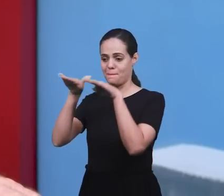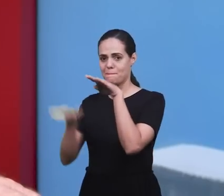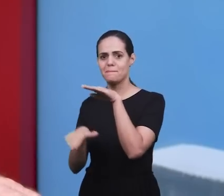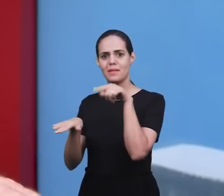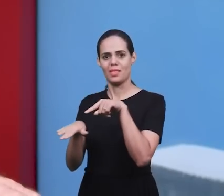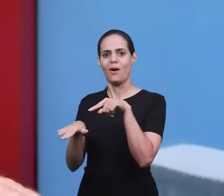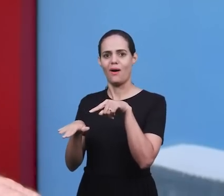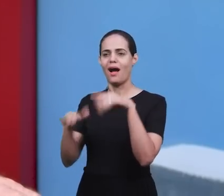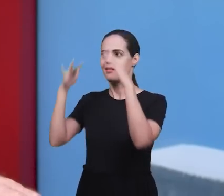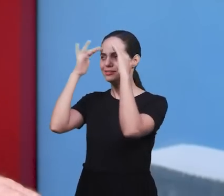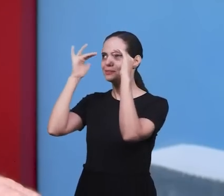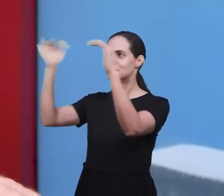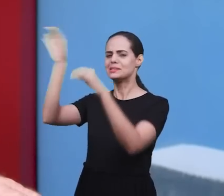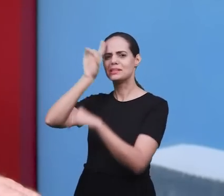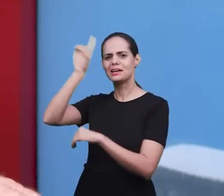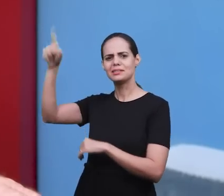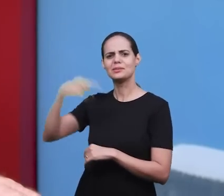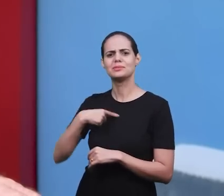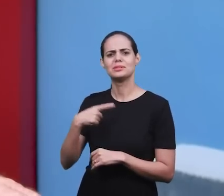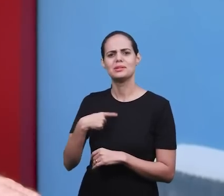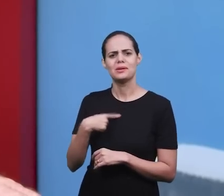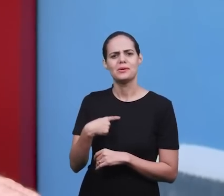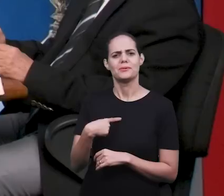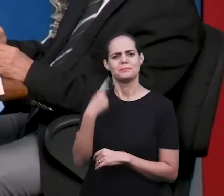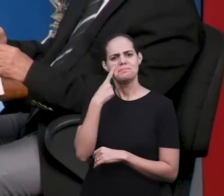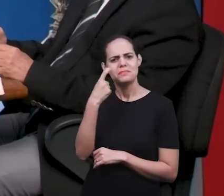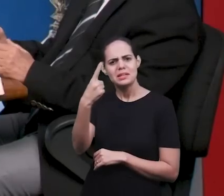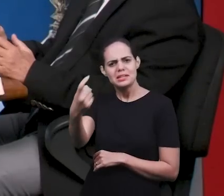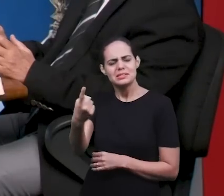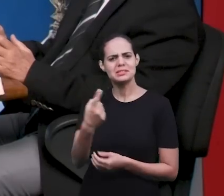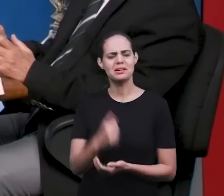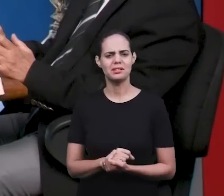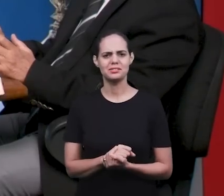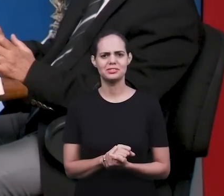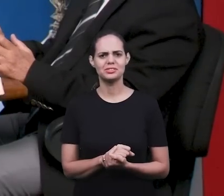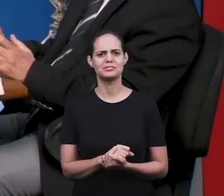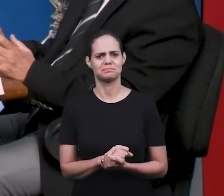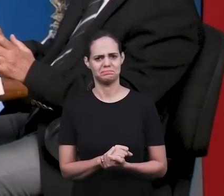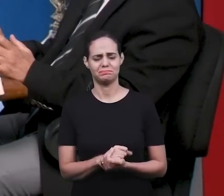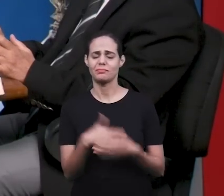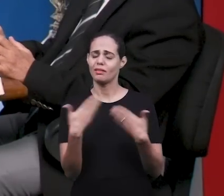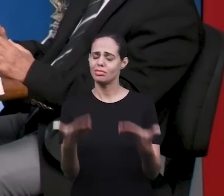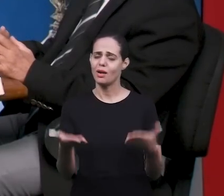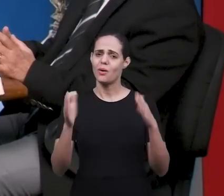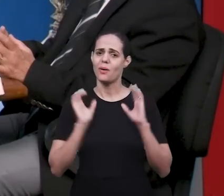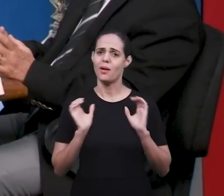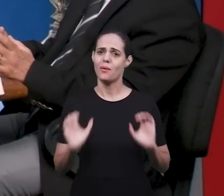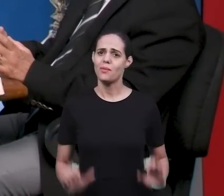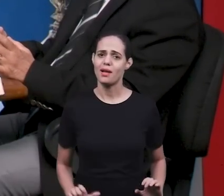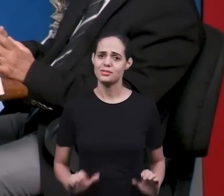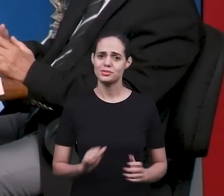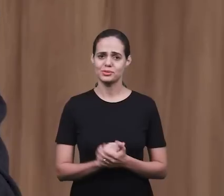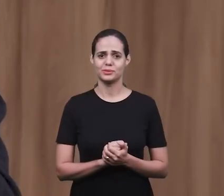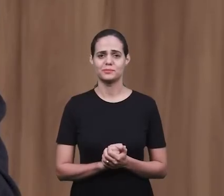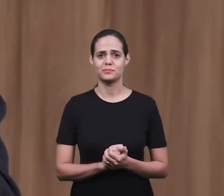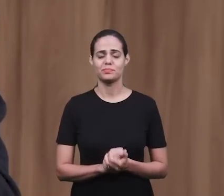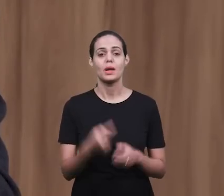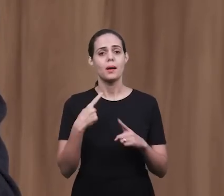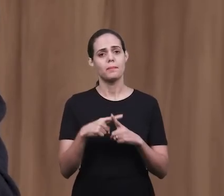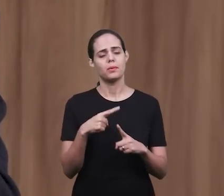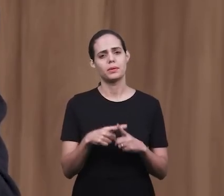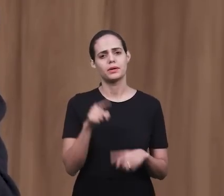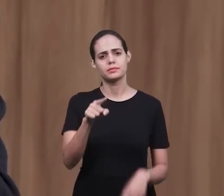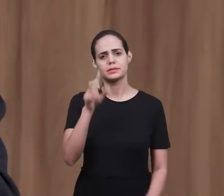achei aquilo muito, mas muito interessante. Nisso é que está exatamente a questão ética, né? Porque quando alguém vê na igreja um